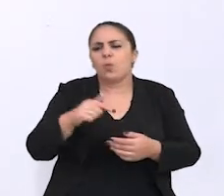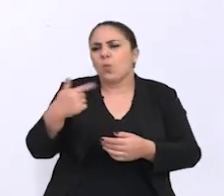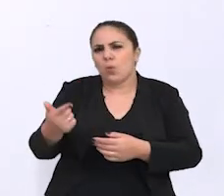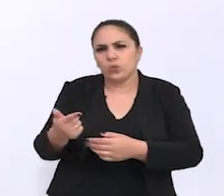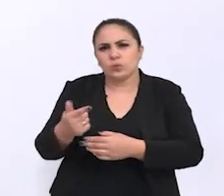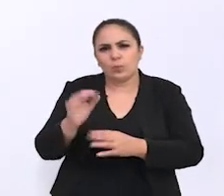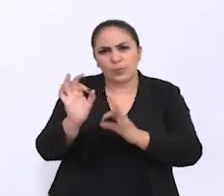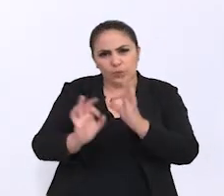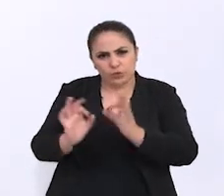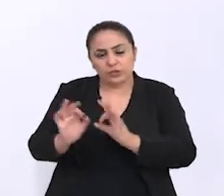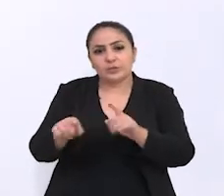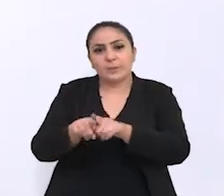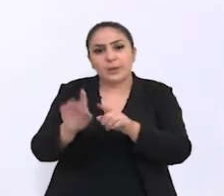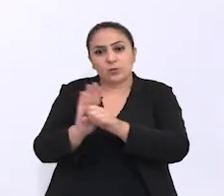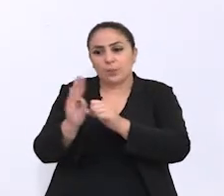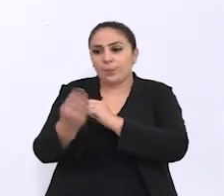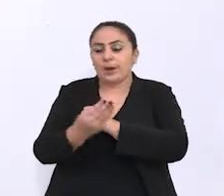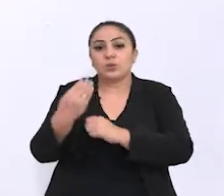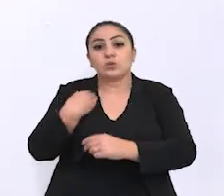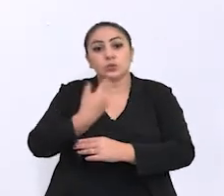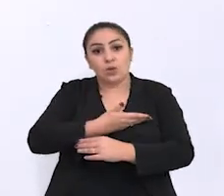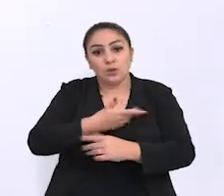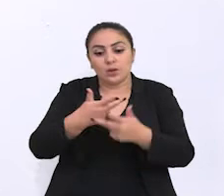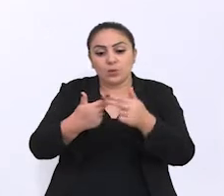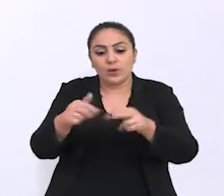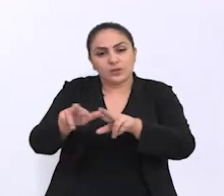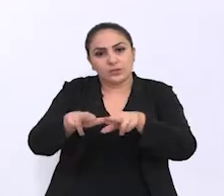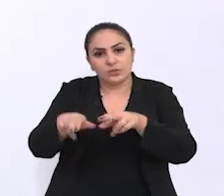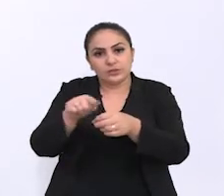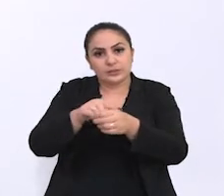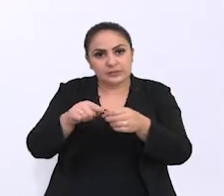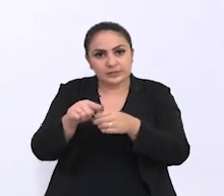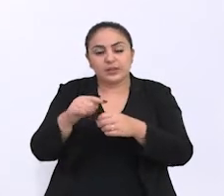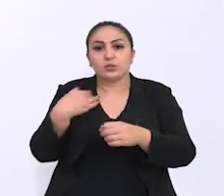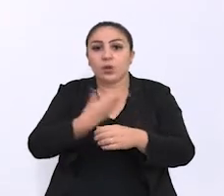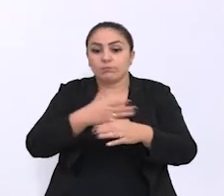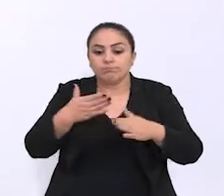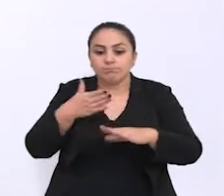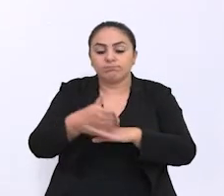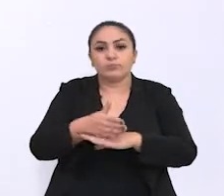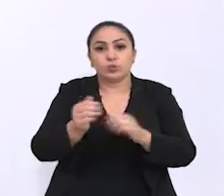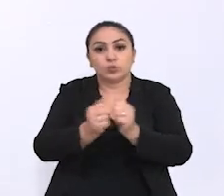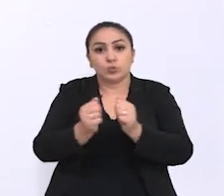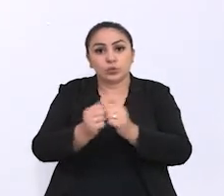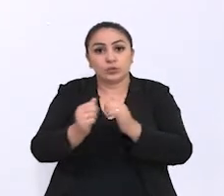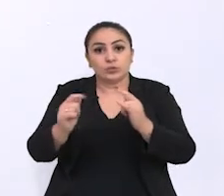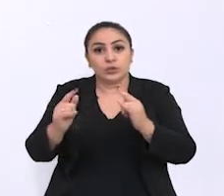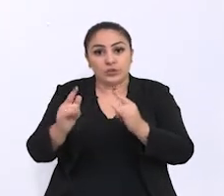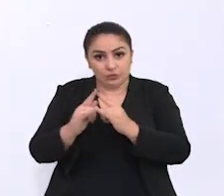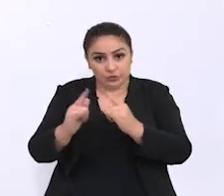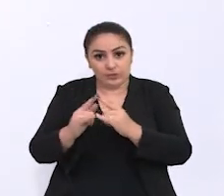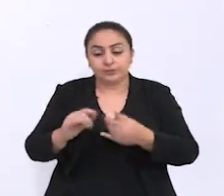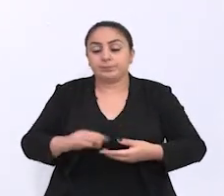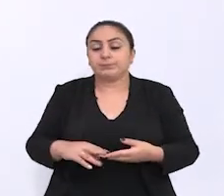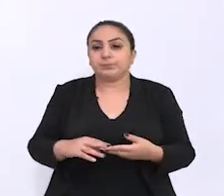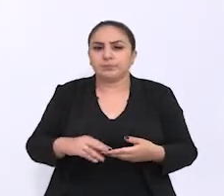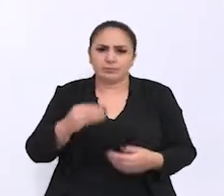outros projetos no bairro e também em algumas regiões da cidade que a gente integra com a entidade 13 de